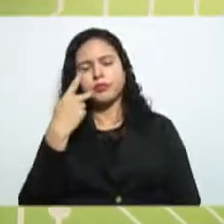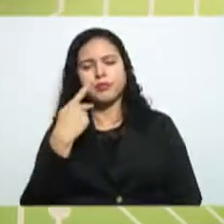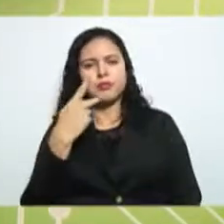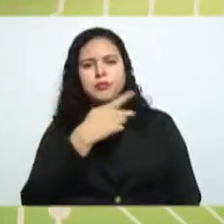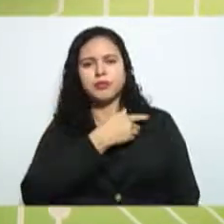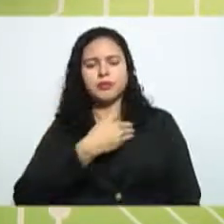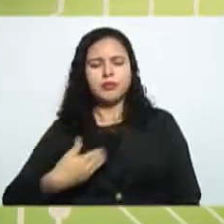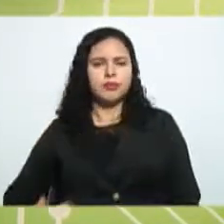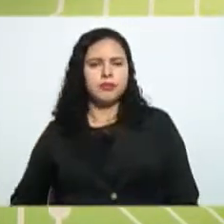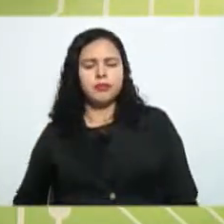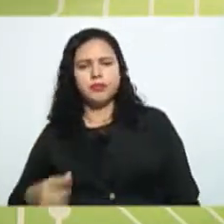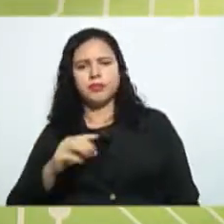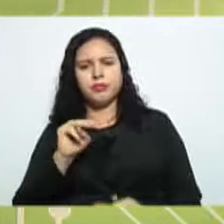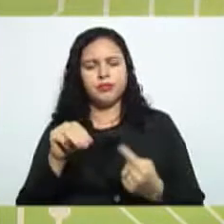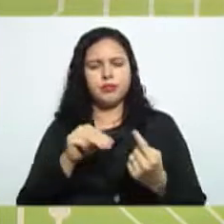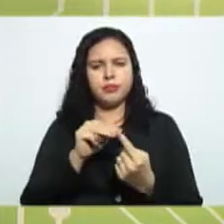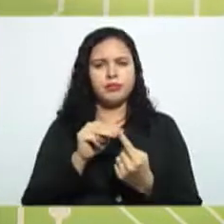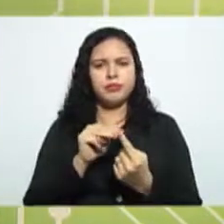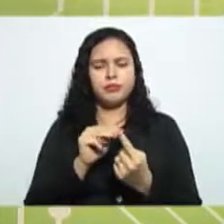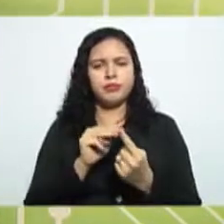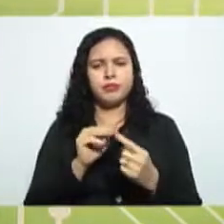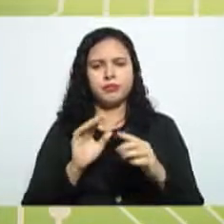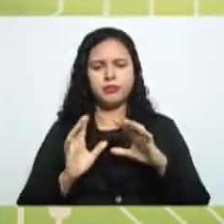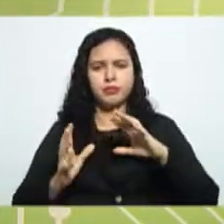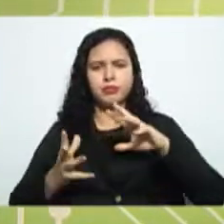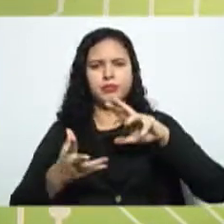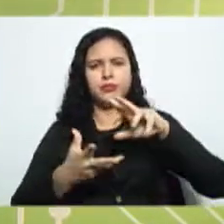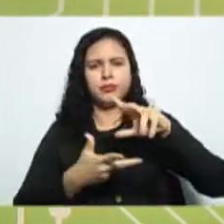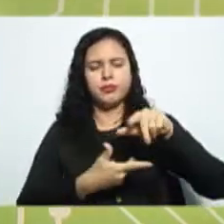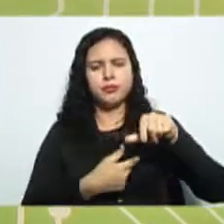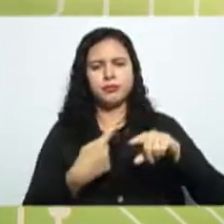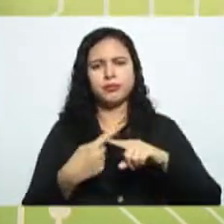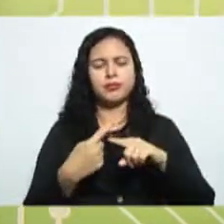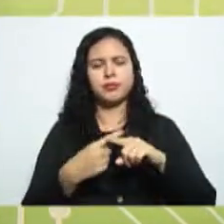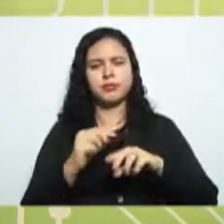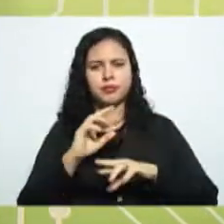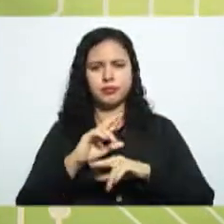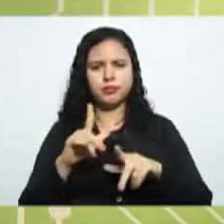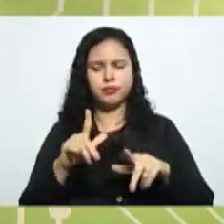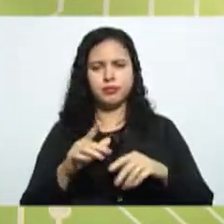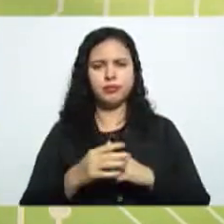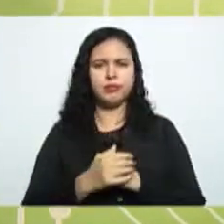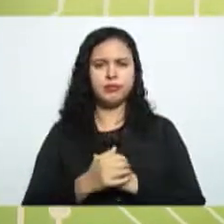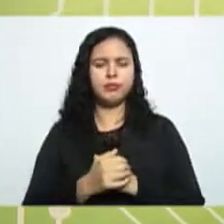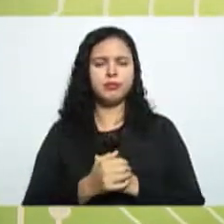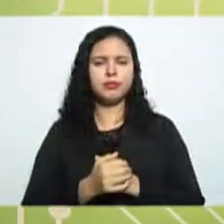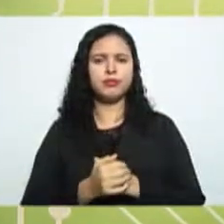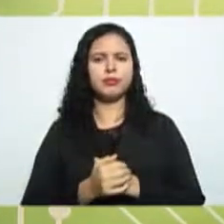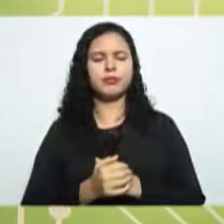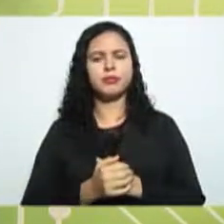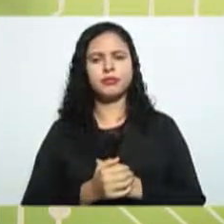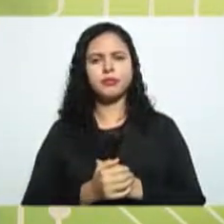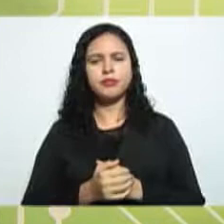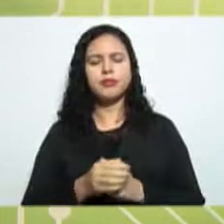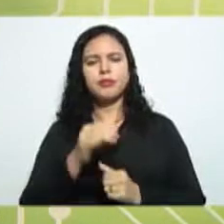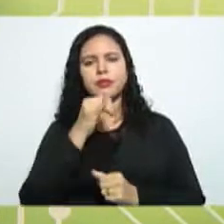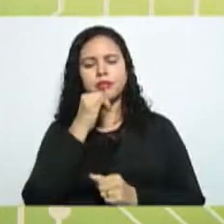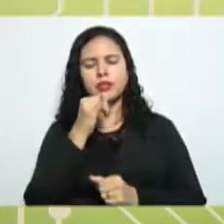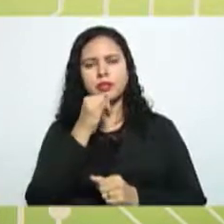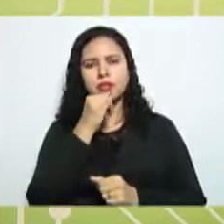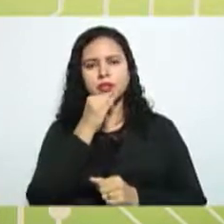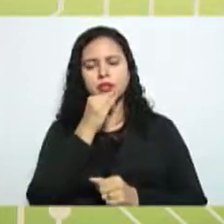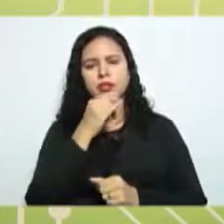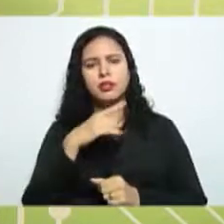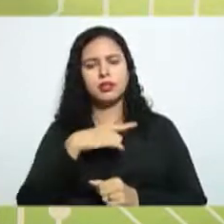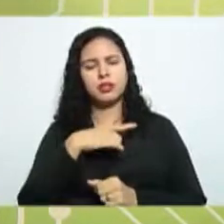ela ser uma meta de desenvolvimento mais global, porque ela é diferente de uma ação. Por exemplo, eu posso ter uma ação que fala o seguinte: aqui na